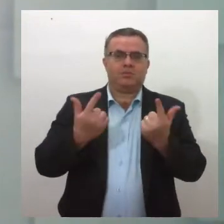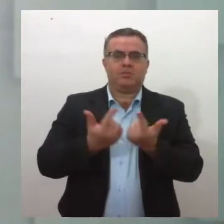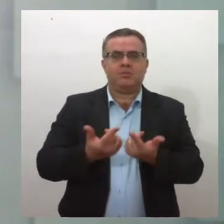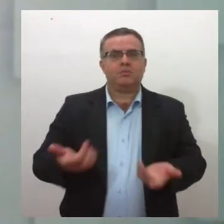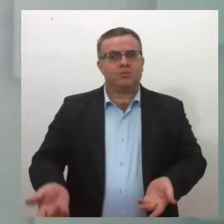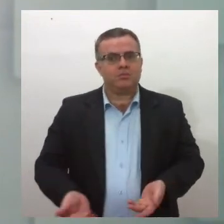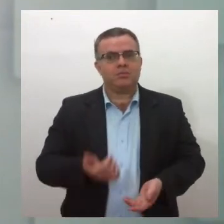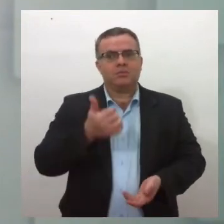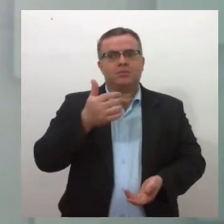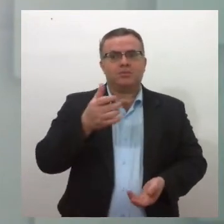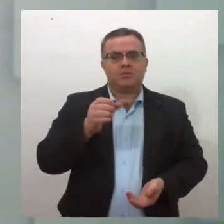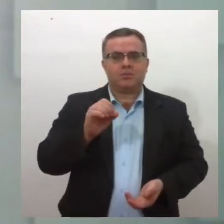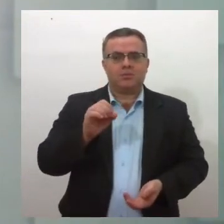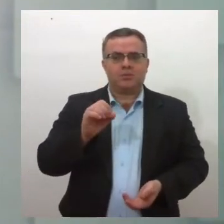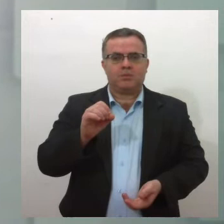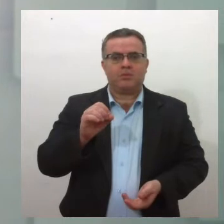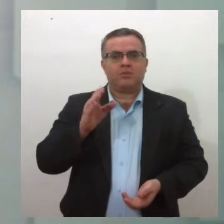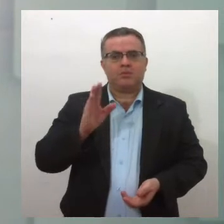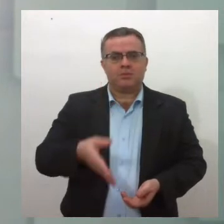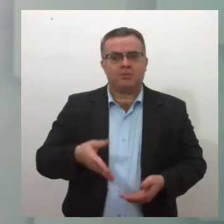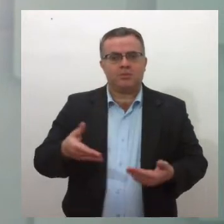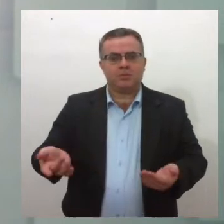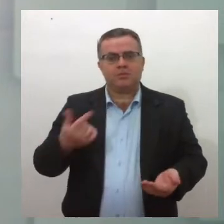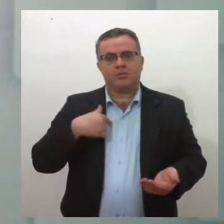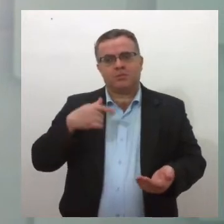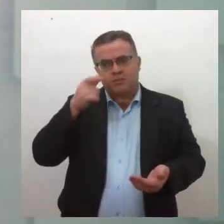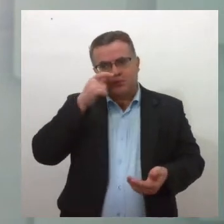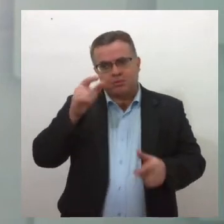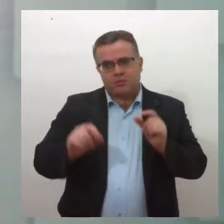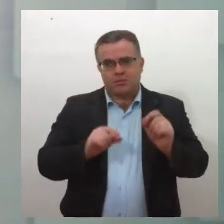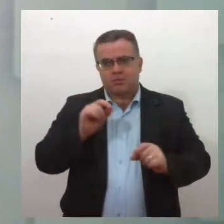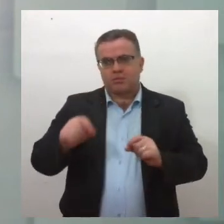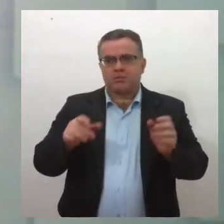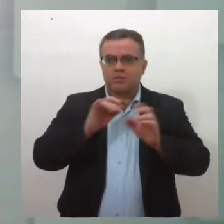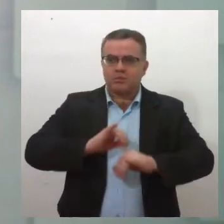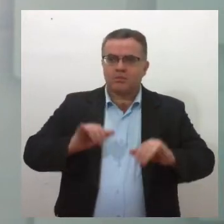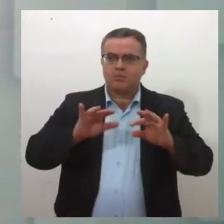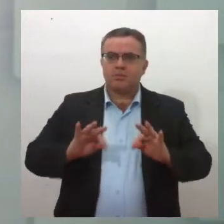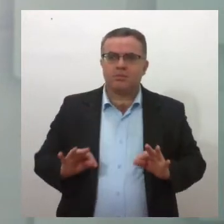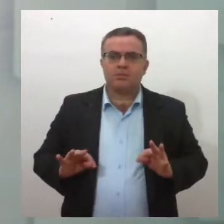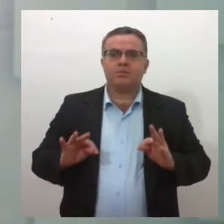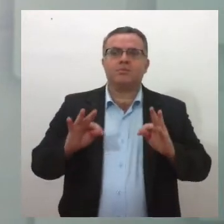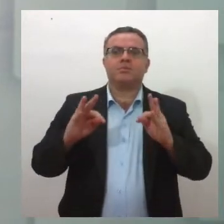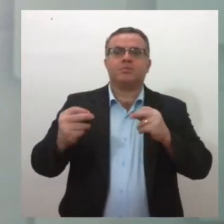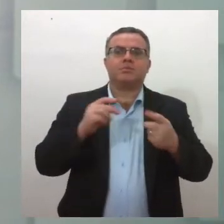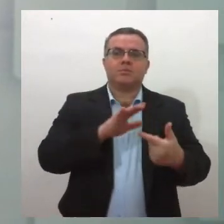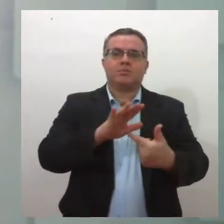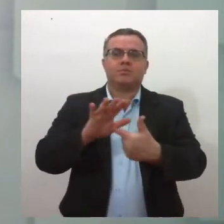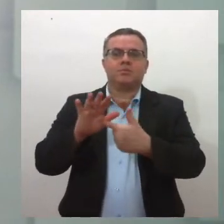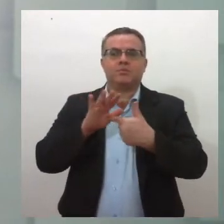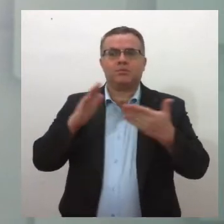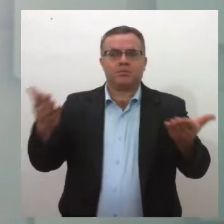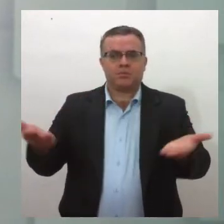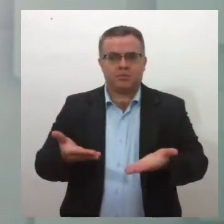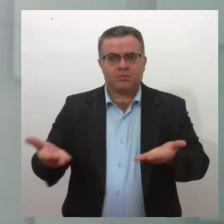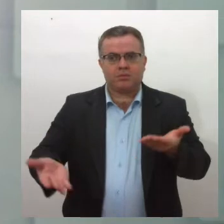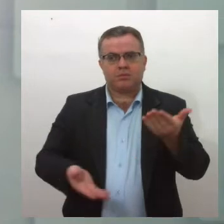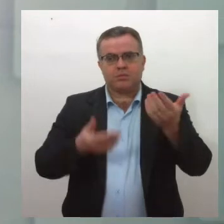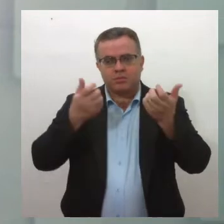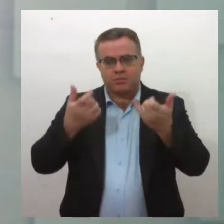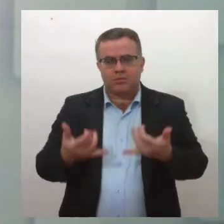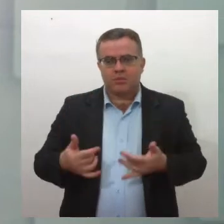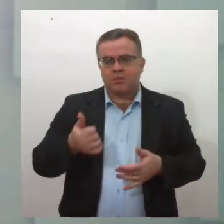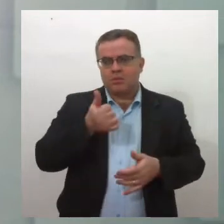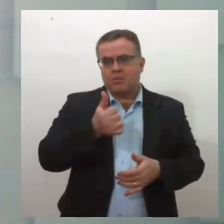da manhã. Então eu vou estar acompanhando, claro, e trazendo tudo o que foi destaque na sessão plenária de hoje ao